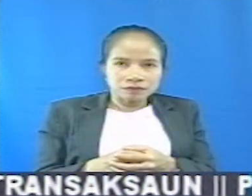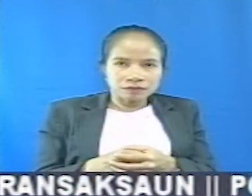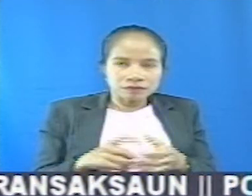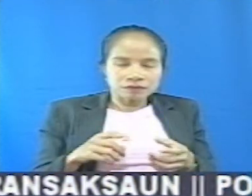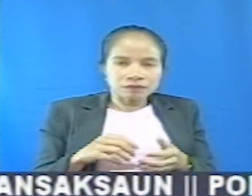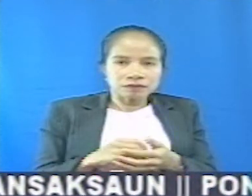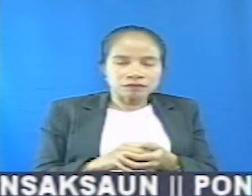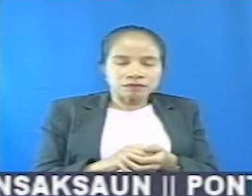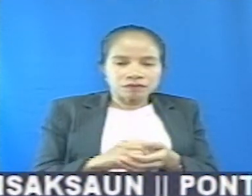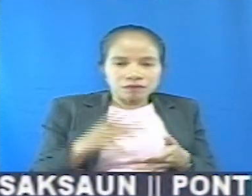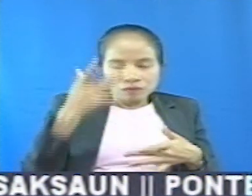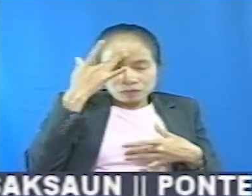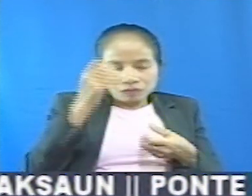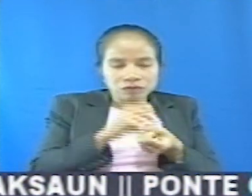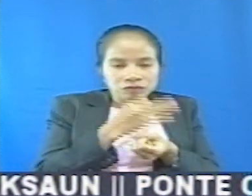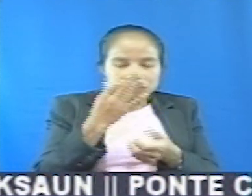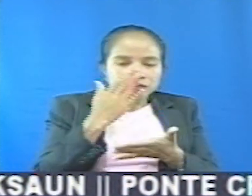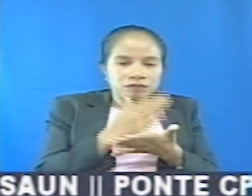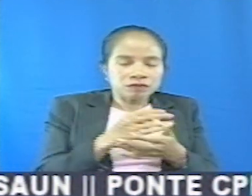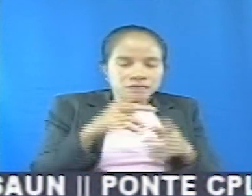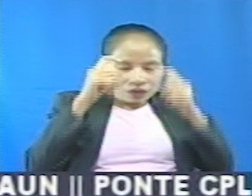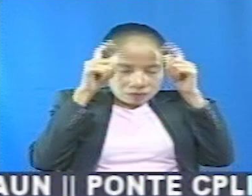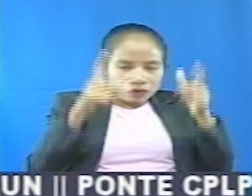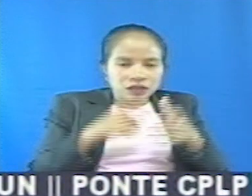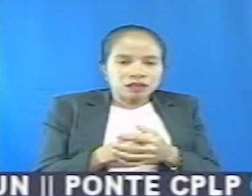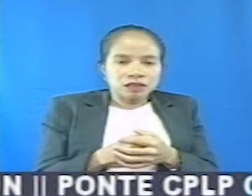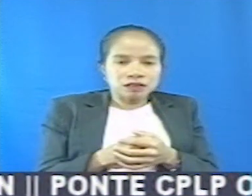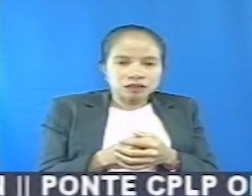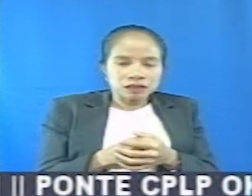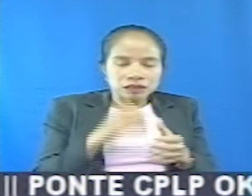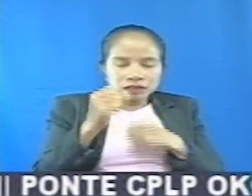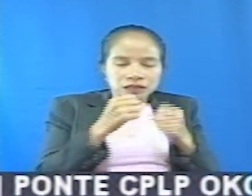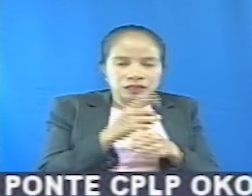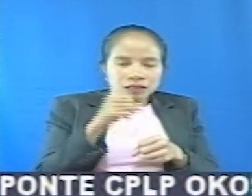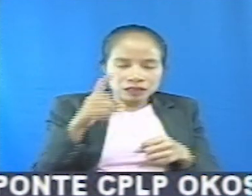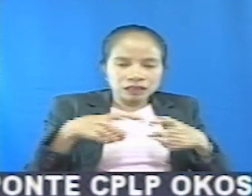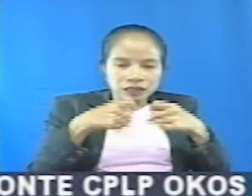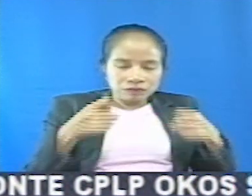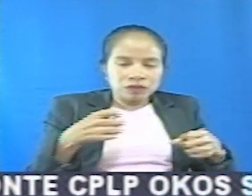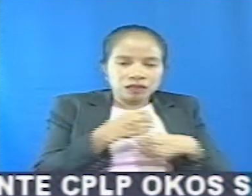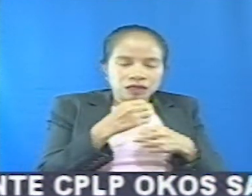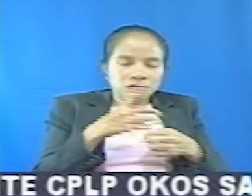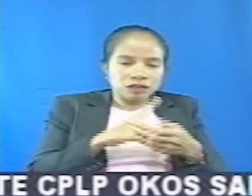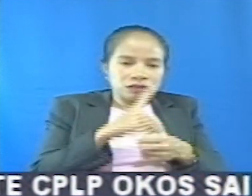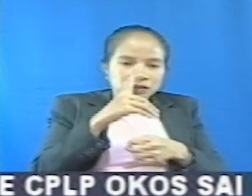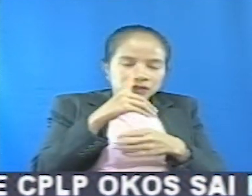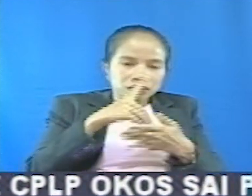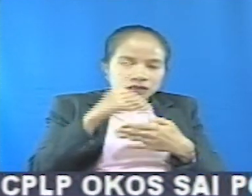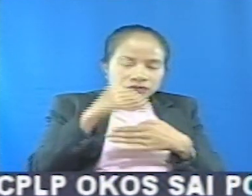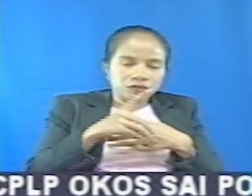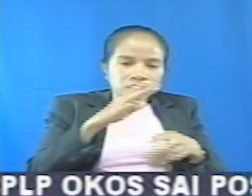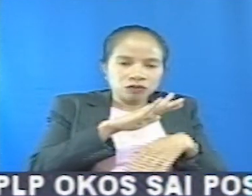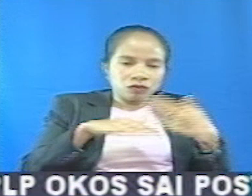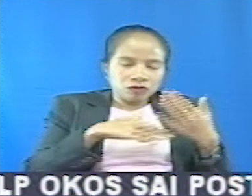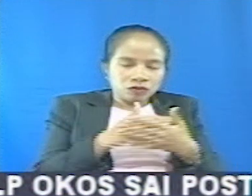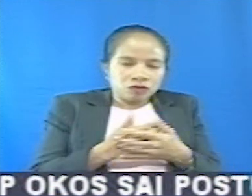Malusira COVID-19 invade Timor-Leste batinen idaona inimigu global ni halo desenvolvimentu iha setor hotu lao Hakdasak.